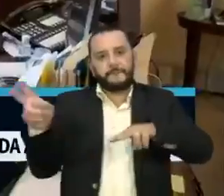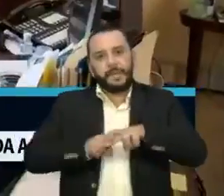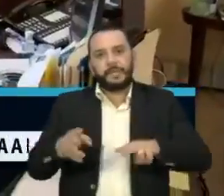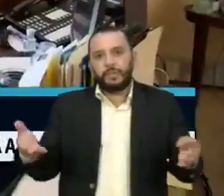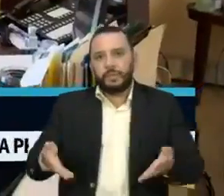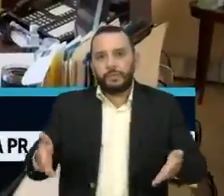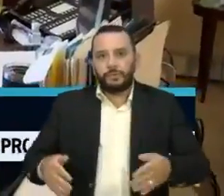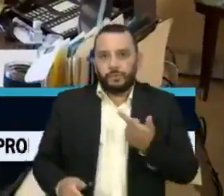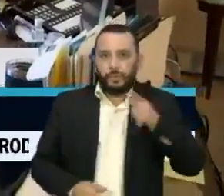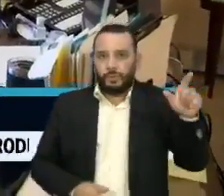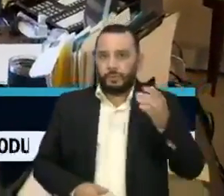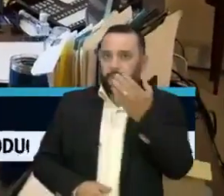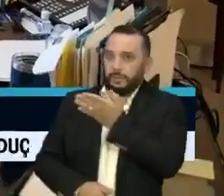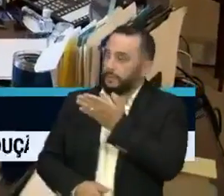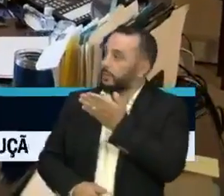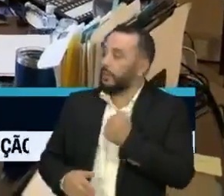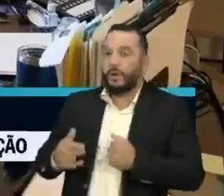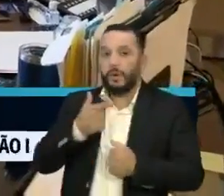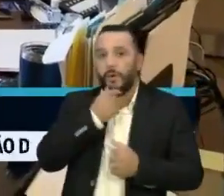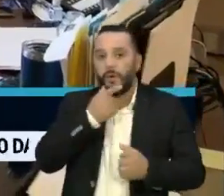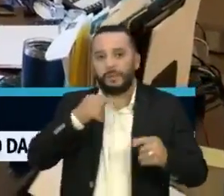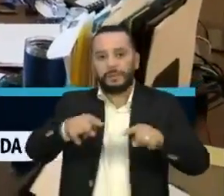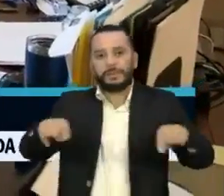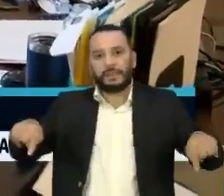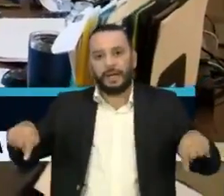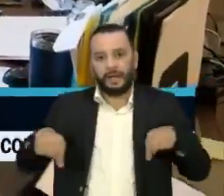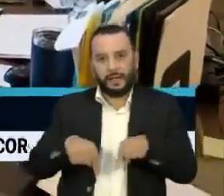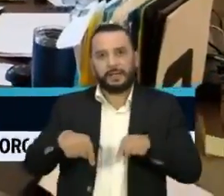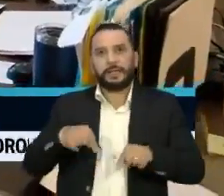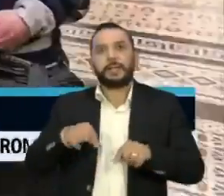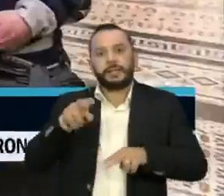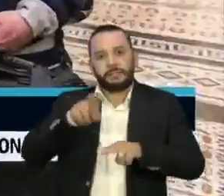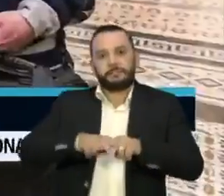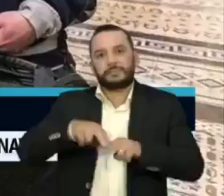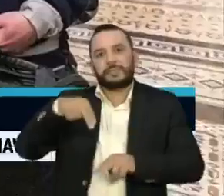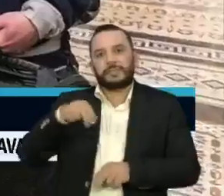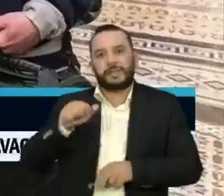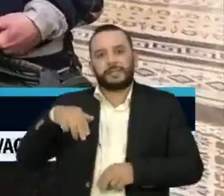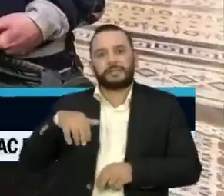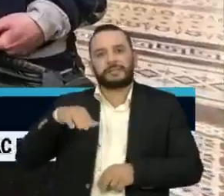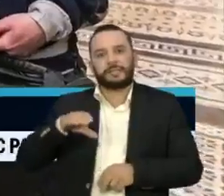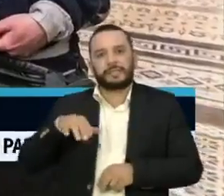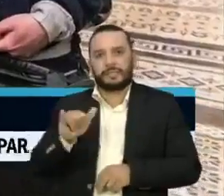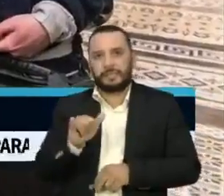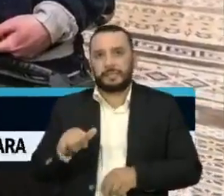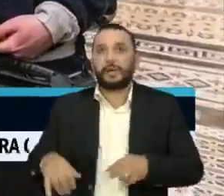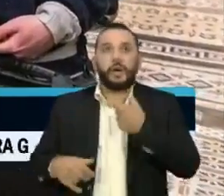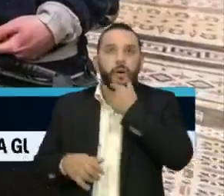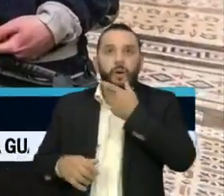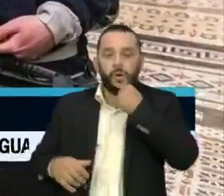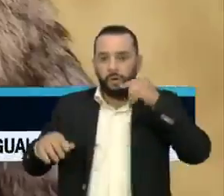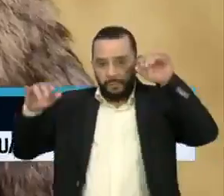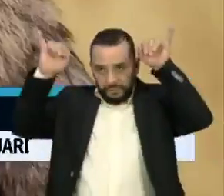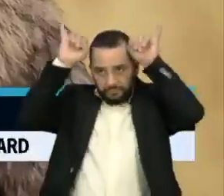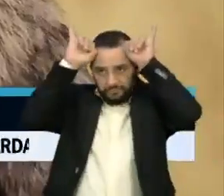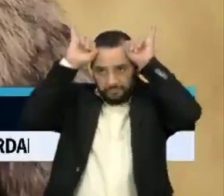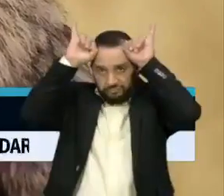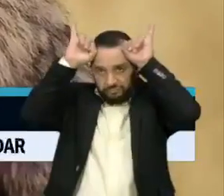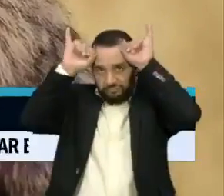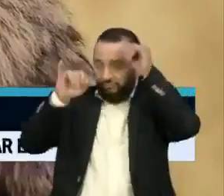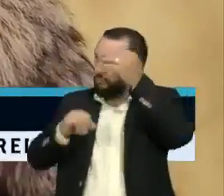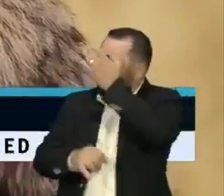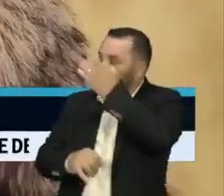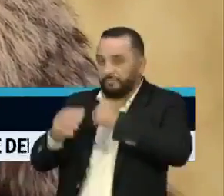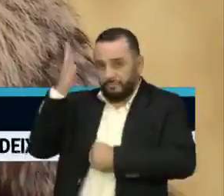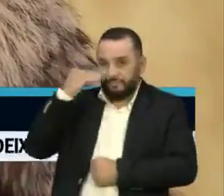hoje outro preso é o homem visto na sala da presidente da casa nesse Pelosi o que usou um capacete com chifres o